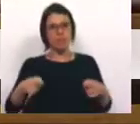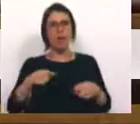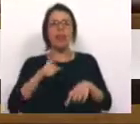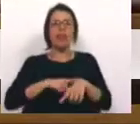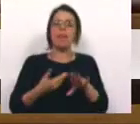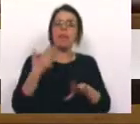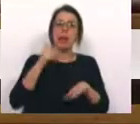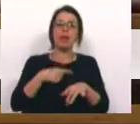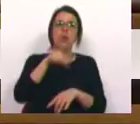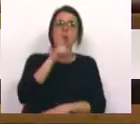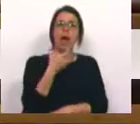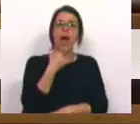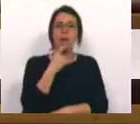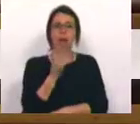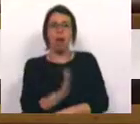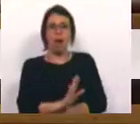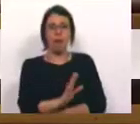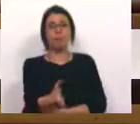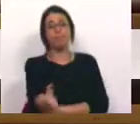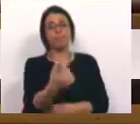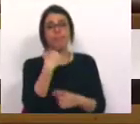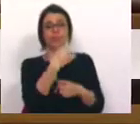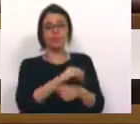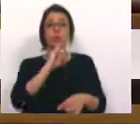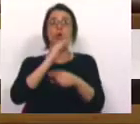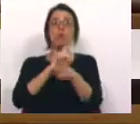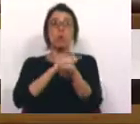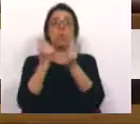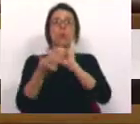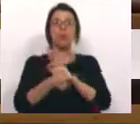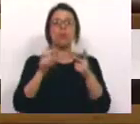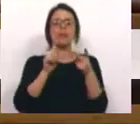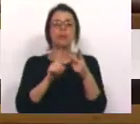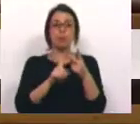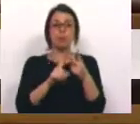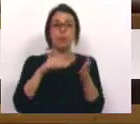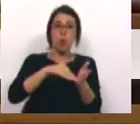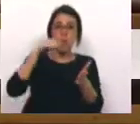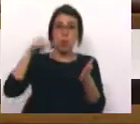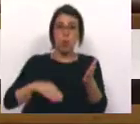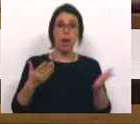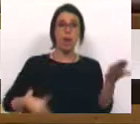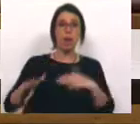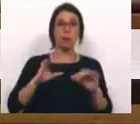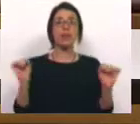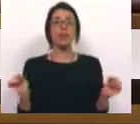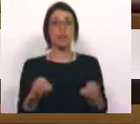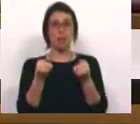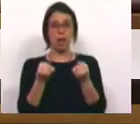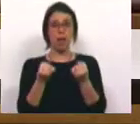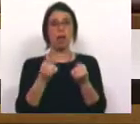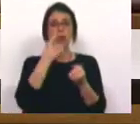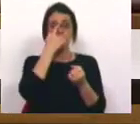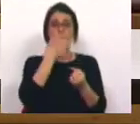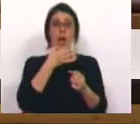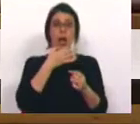época balnear a 1 de abril. A outra mudança referia-se ao facto de a contratação de nadadores salvadores